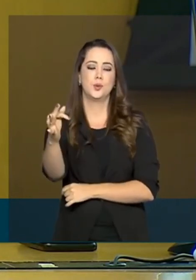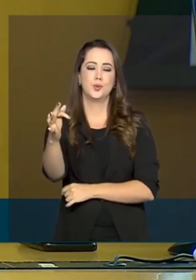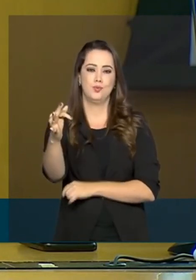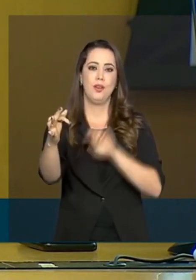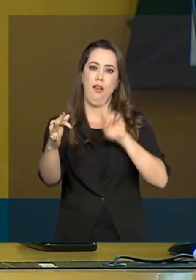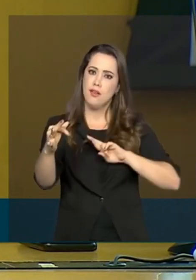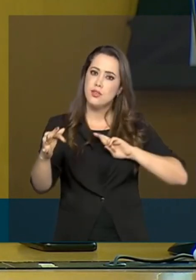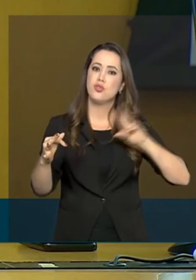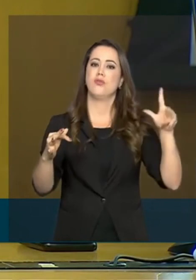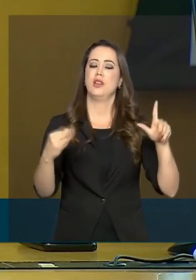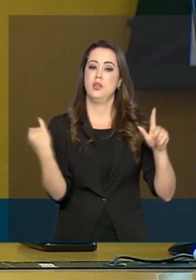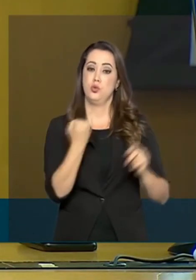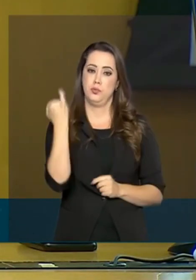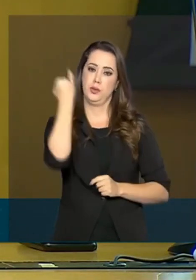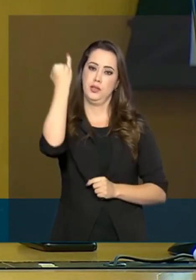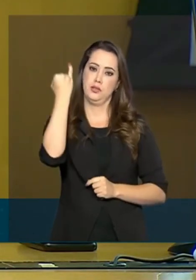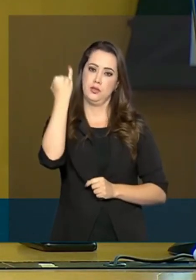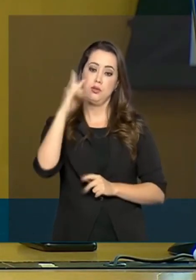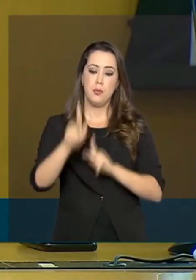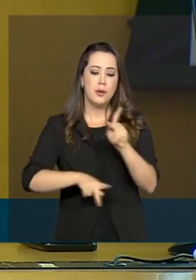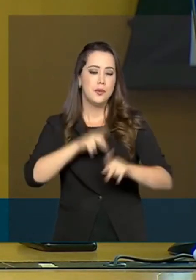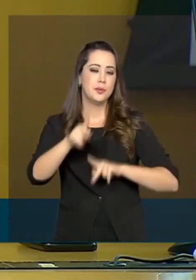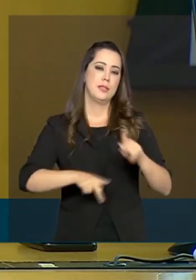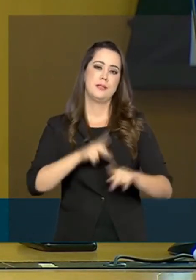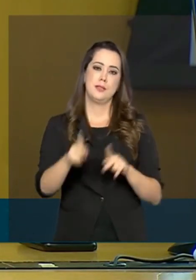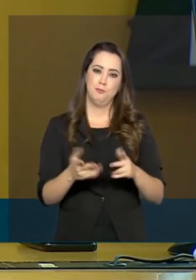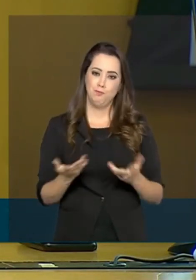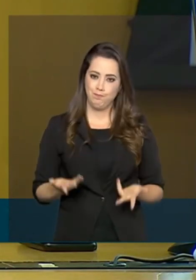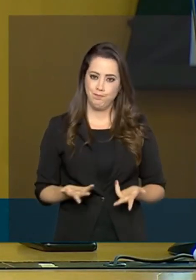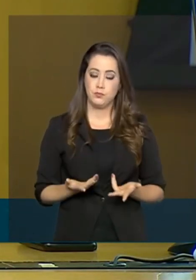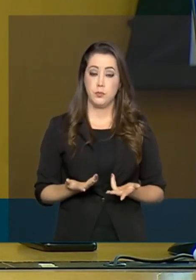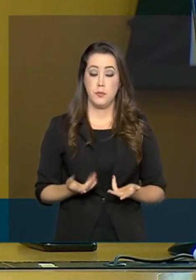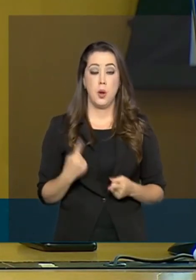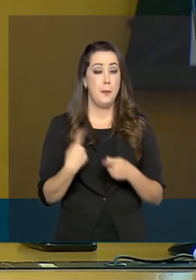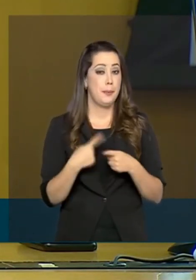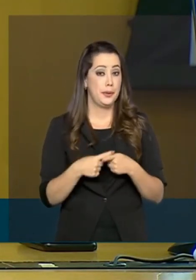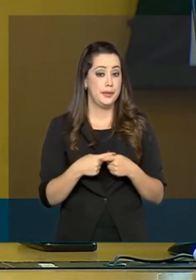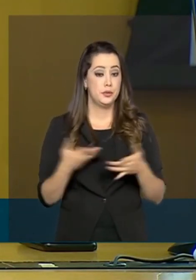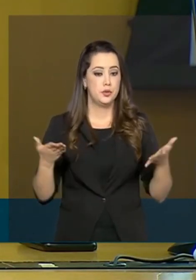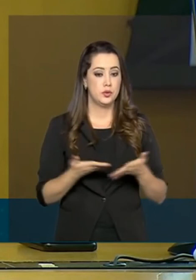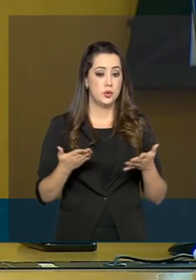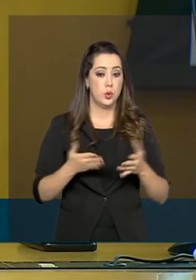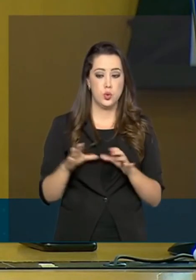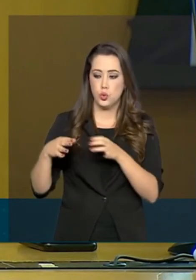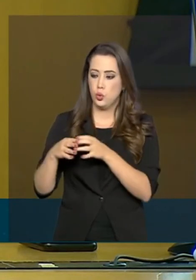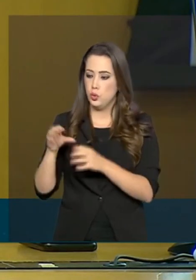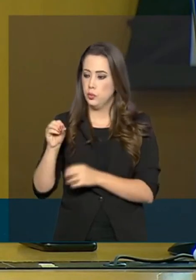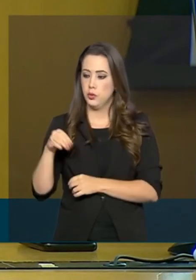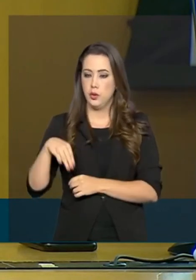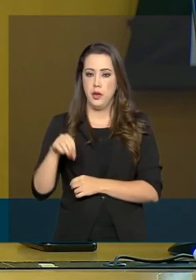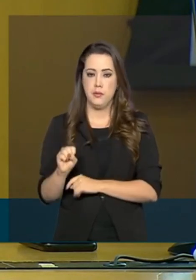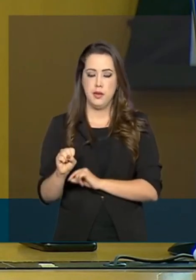uma diferença enorme para a população brasileira. Porque hoje, quando a OMS lança